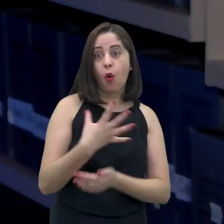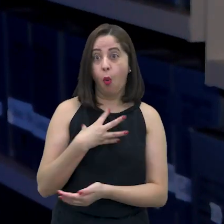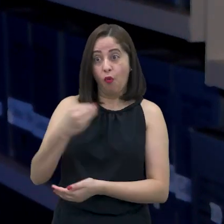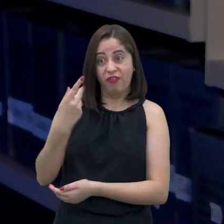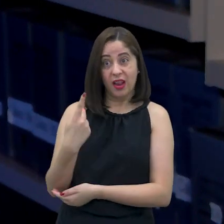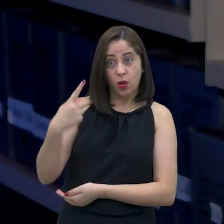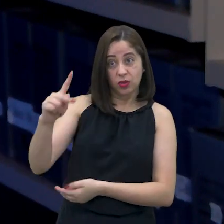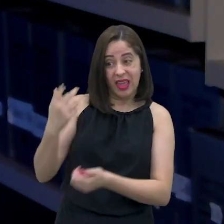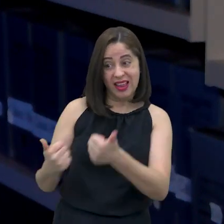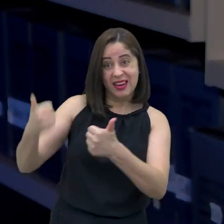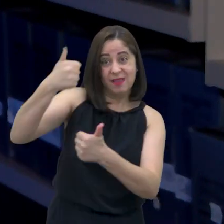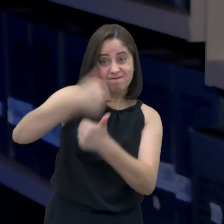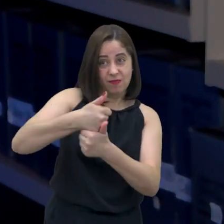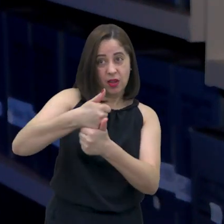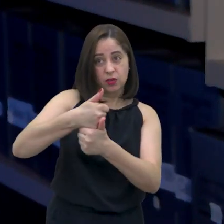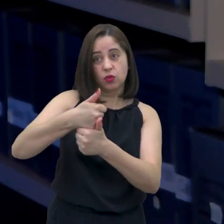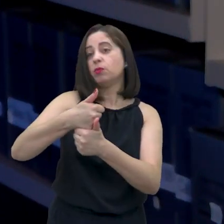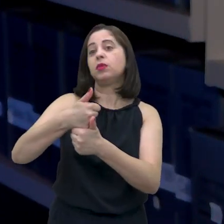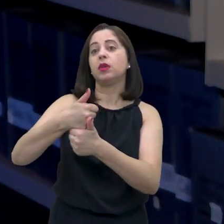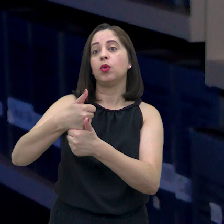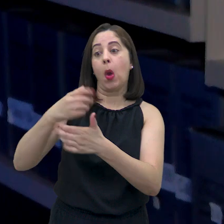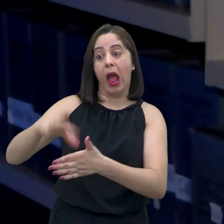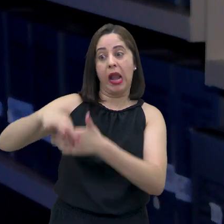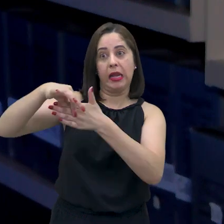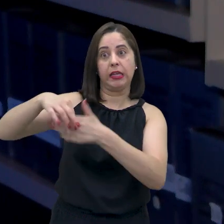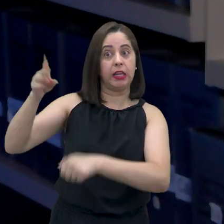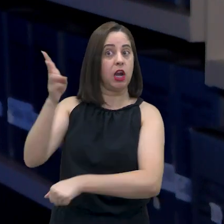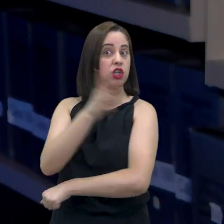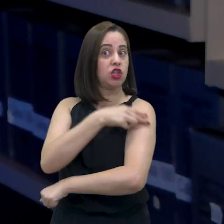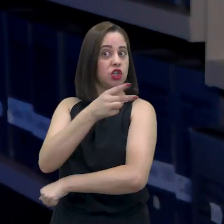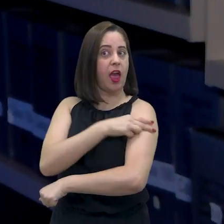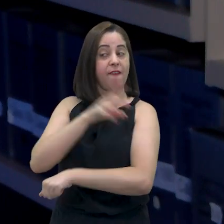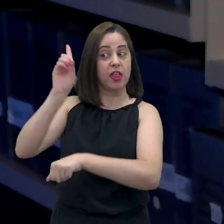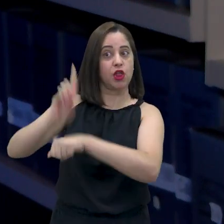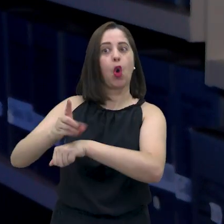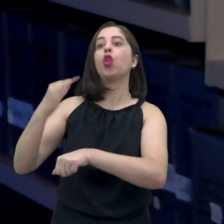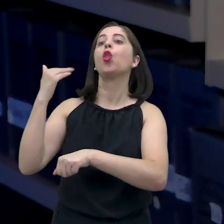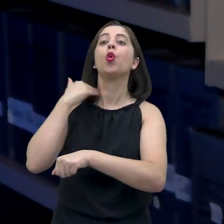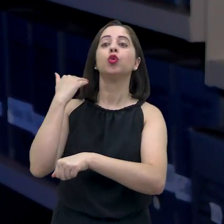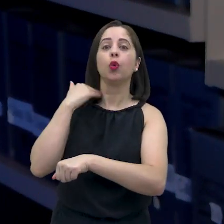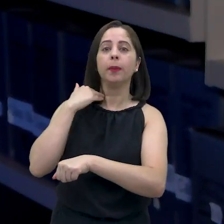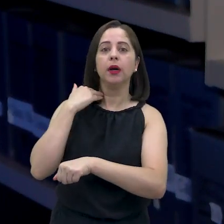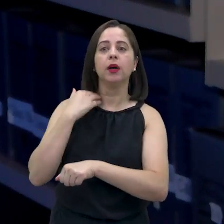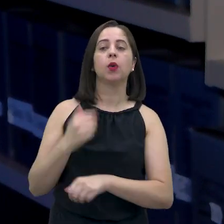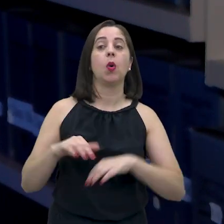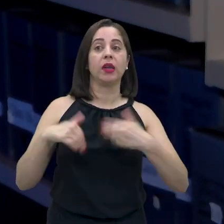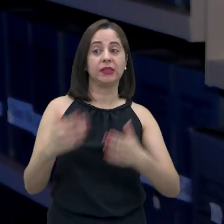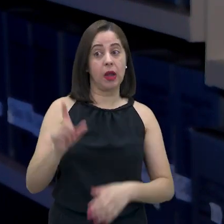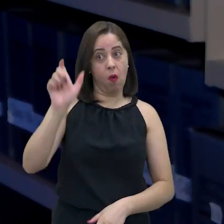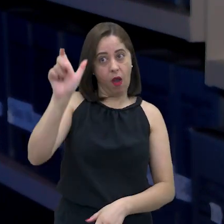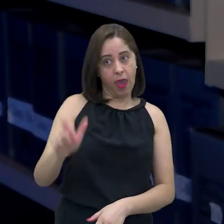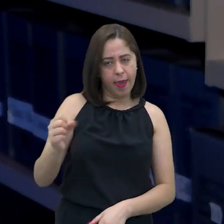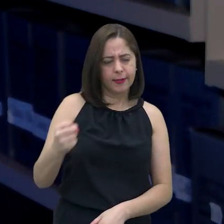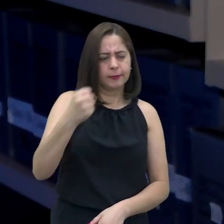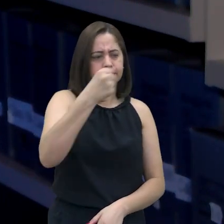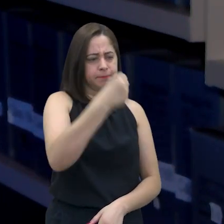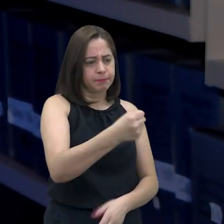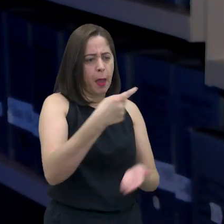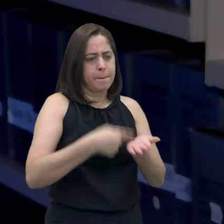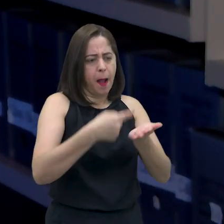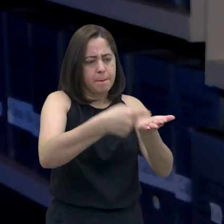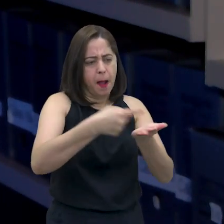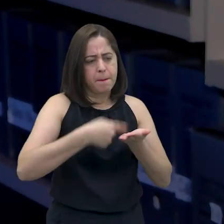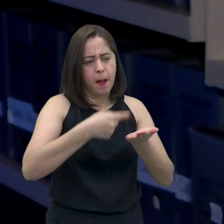filho dele assumiu então a liderança do banco né então você também tem essa ação dele aqui no bairro Ele também fez parte dessas